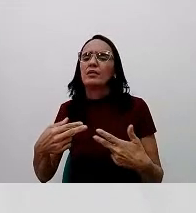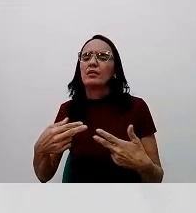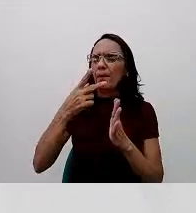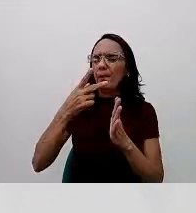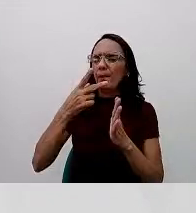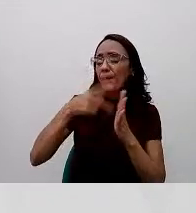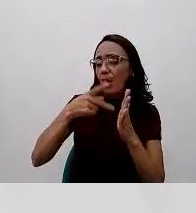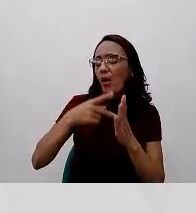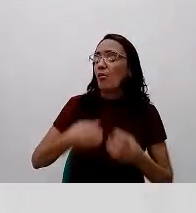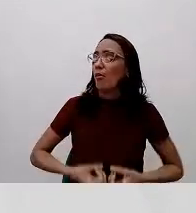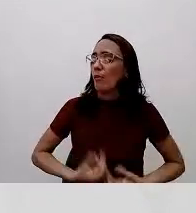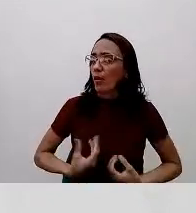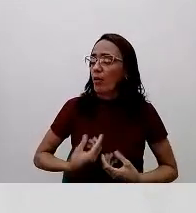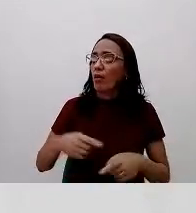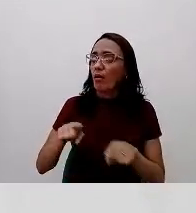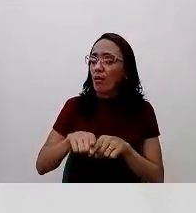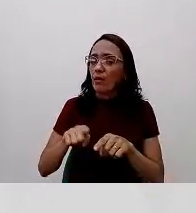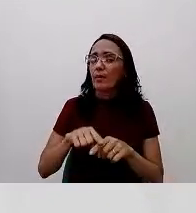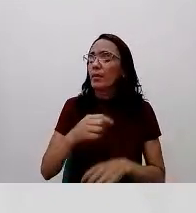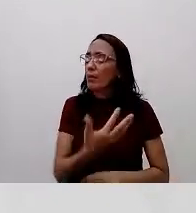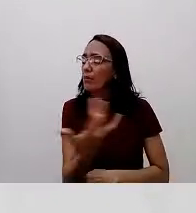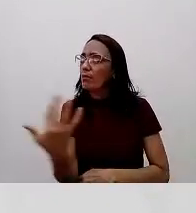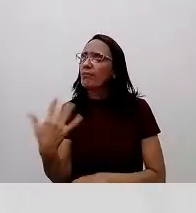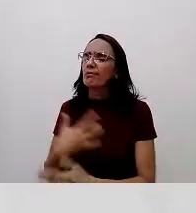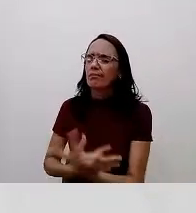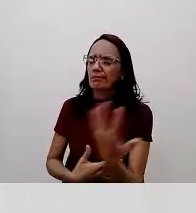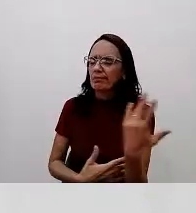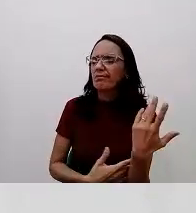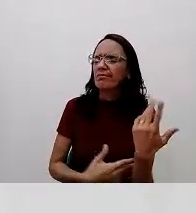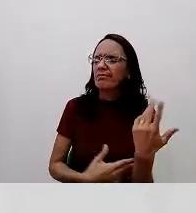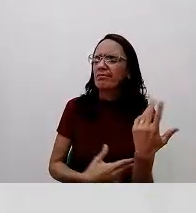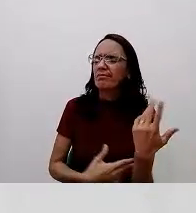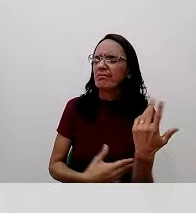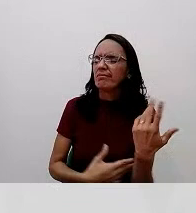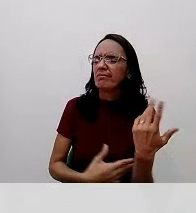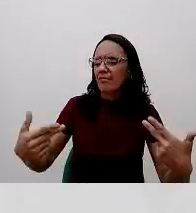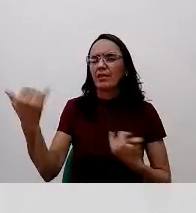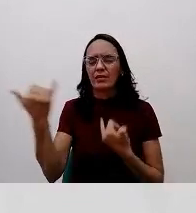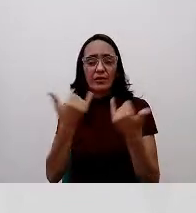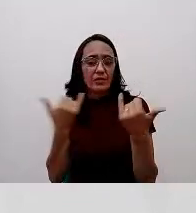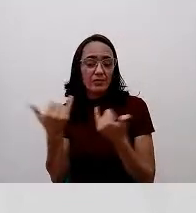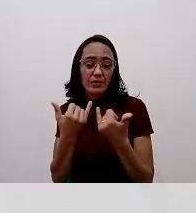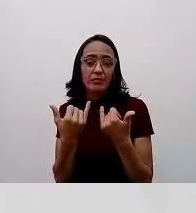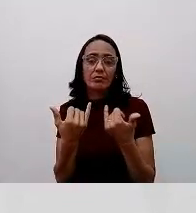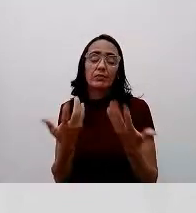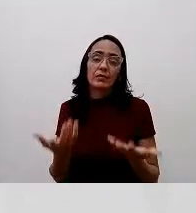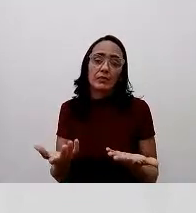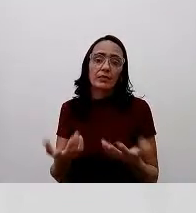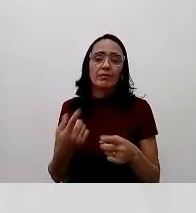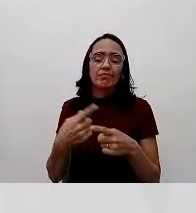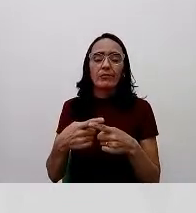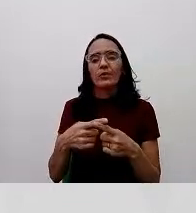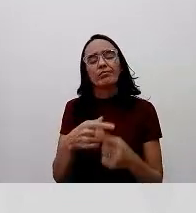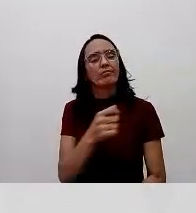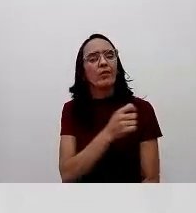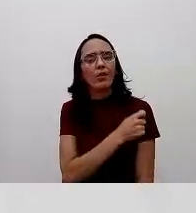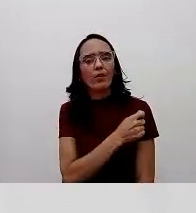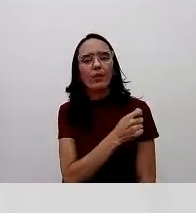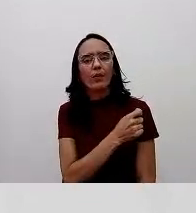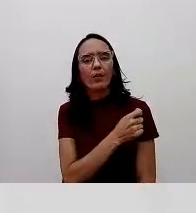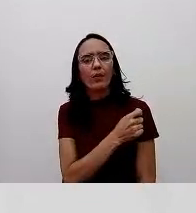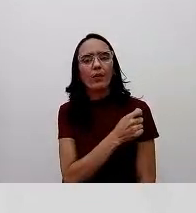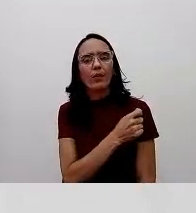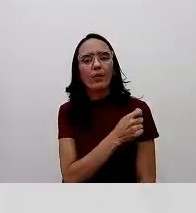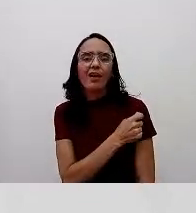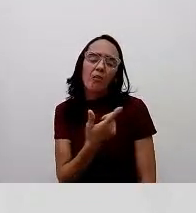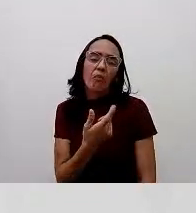traz sempre novas informações, né? E se você é aluno, é mais do que é obrigatório você se inscrever no canal,